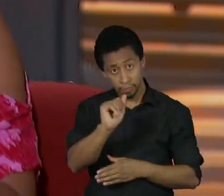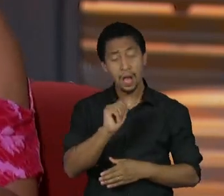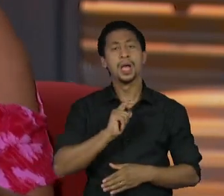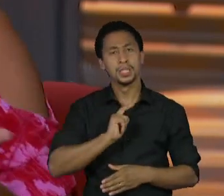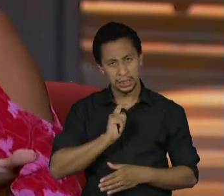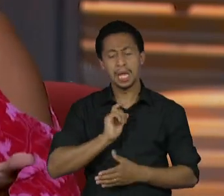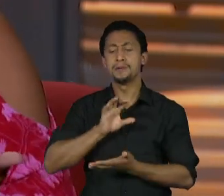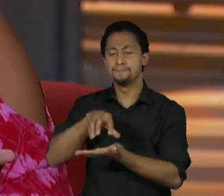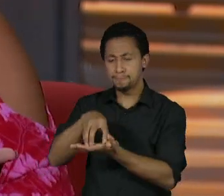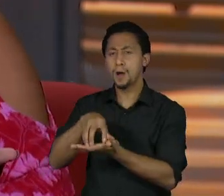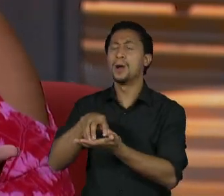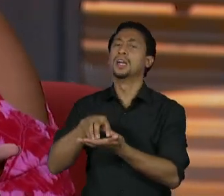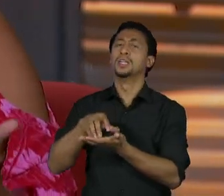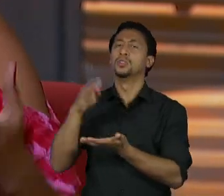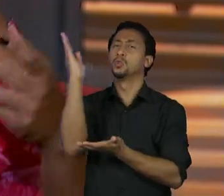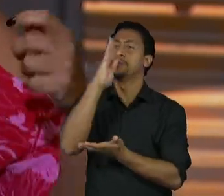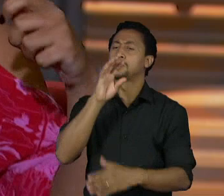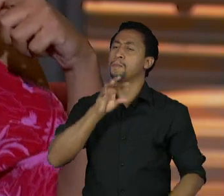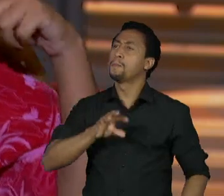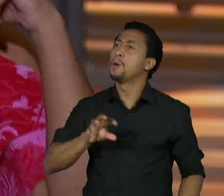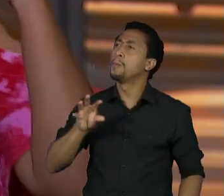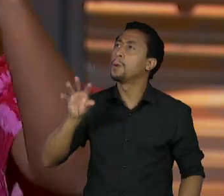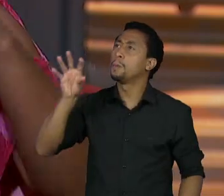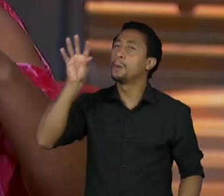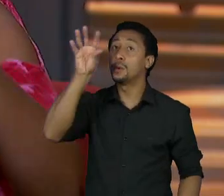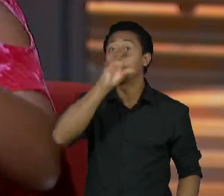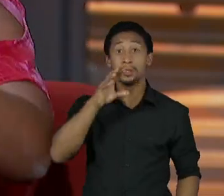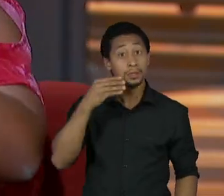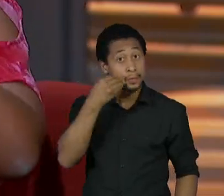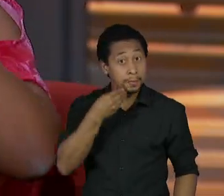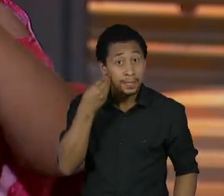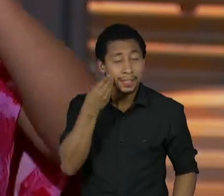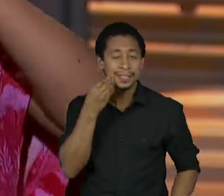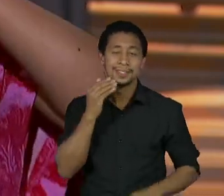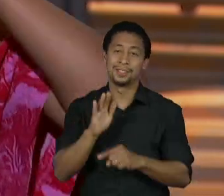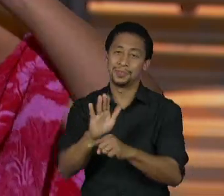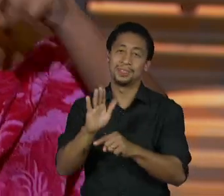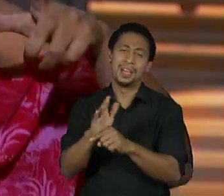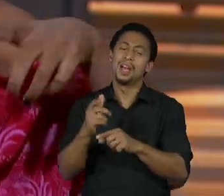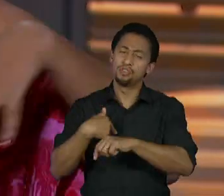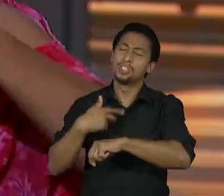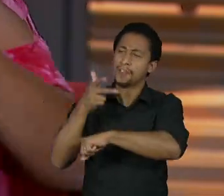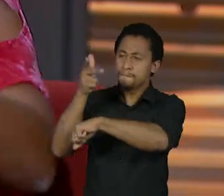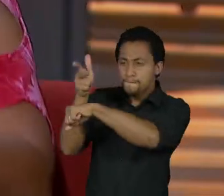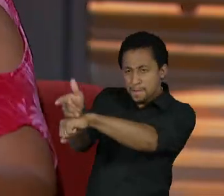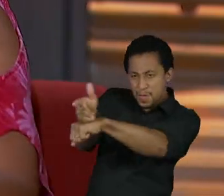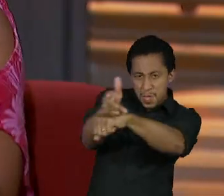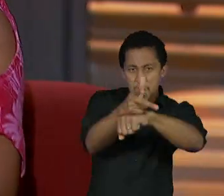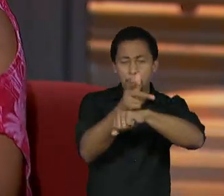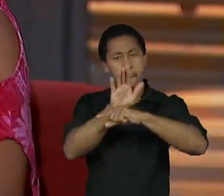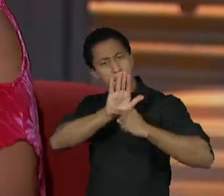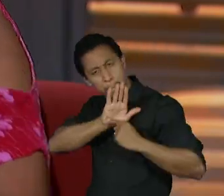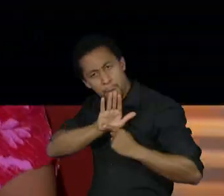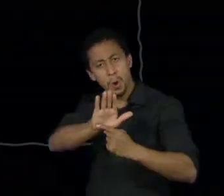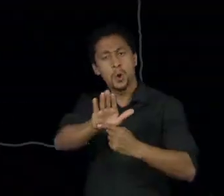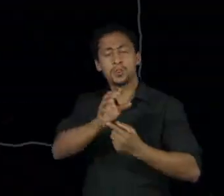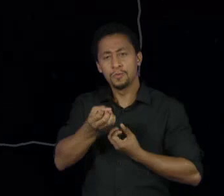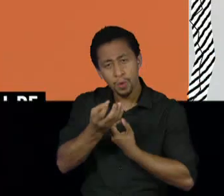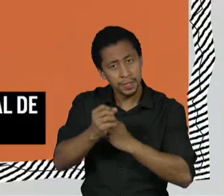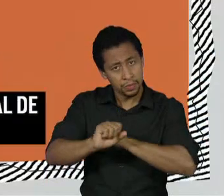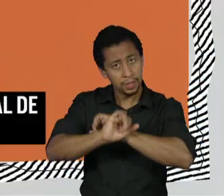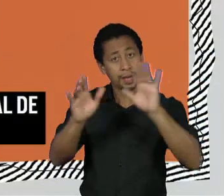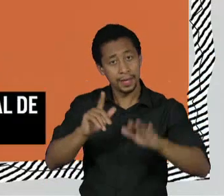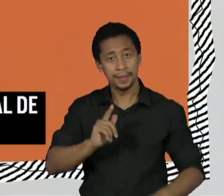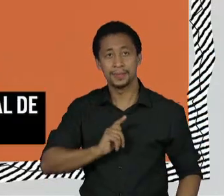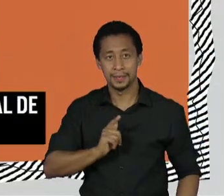tem experiências de ações de solidariedade. E a gente mostra, né, grava vídeo, né, as pessoas veem. Né? Tem esse processo de transparência, né? Eu